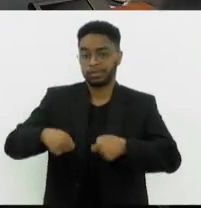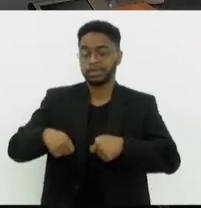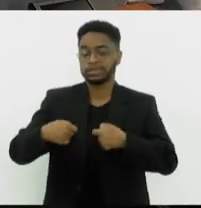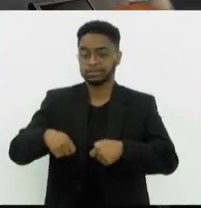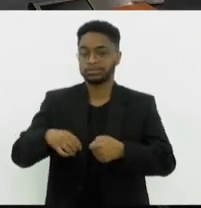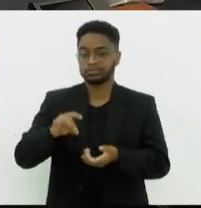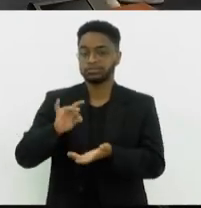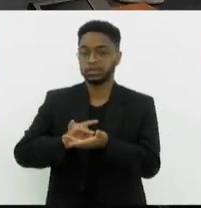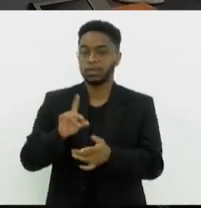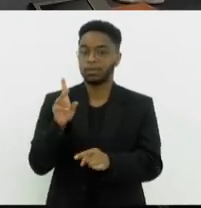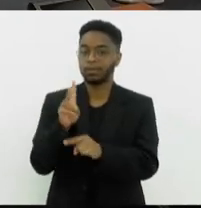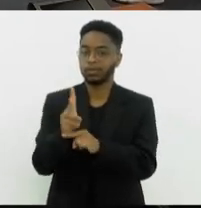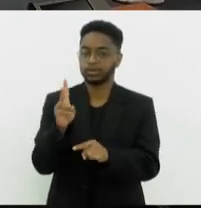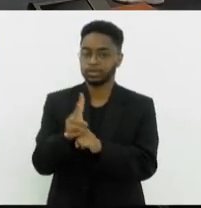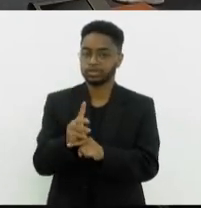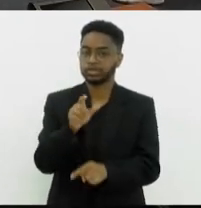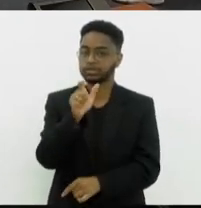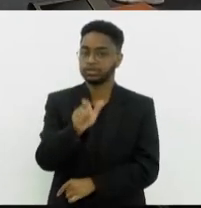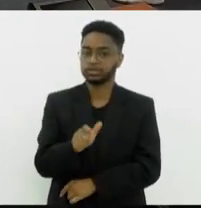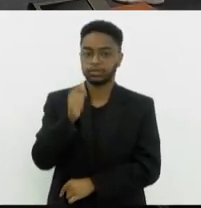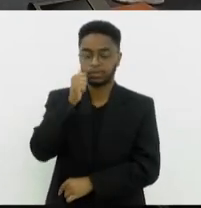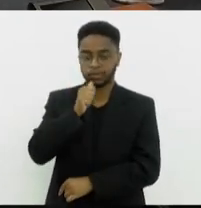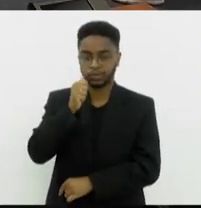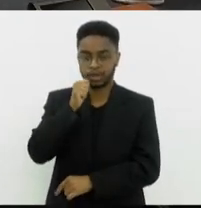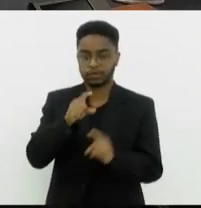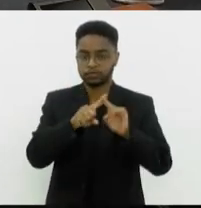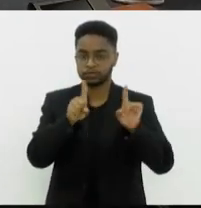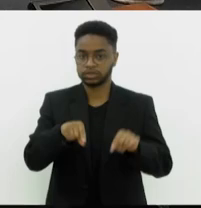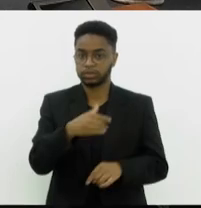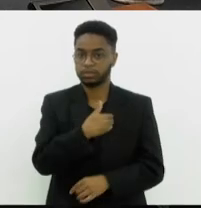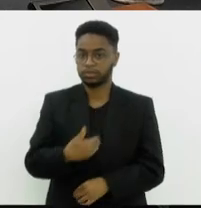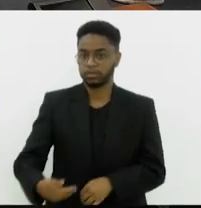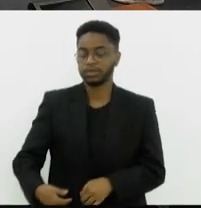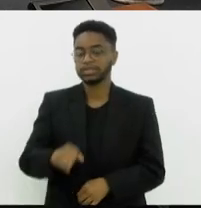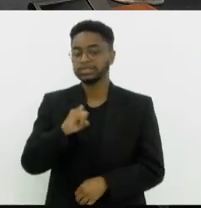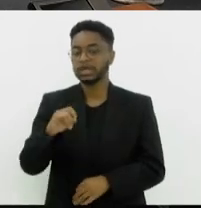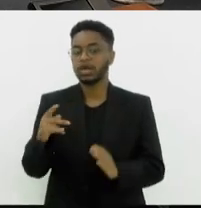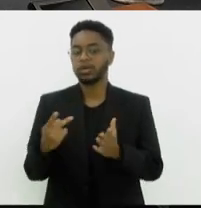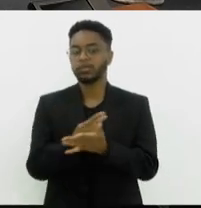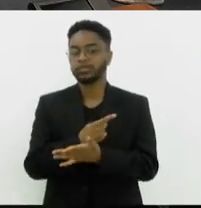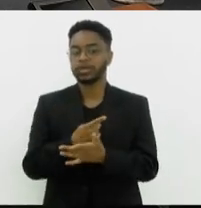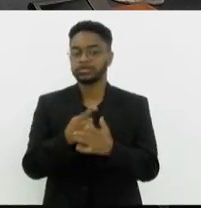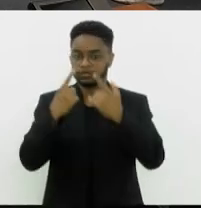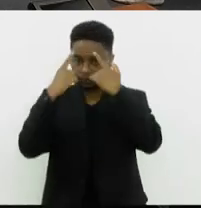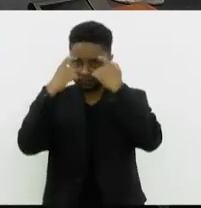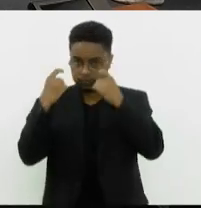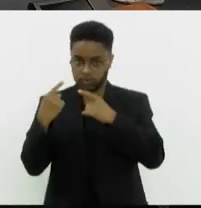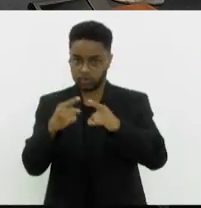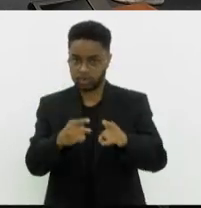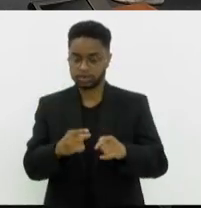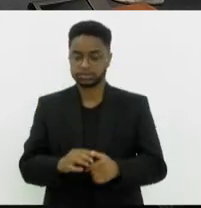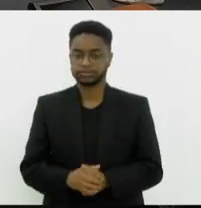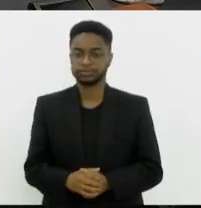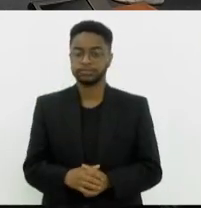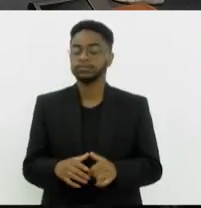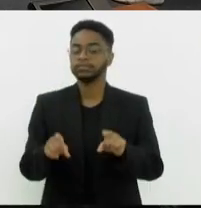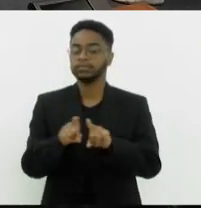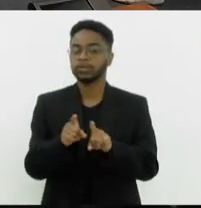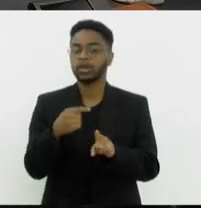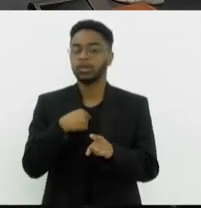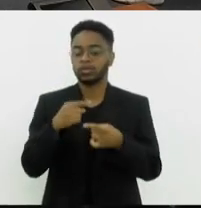de proteger a servidora pública que é vítima de violência. E quero apenas fazer duas